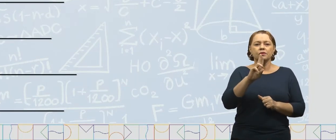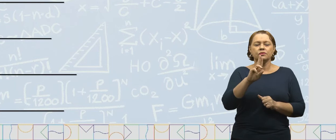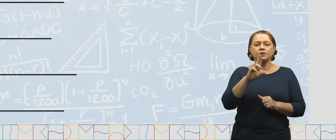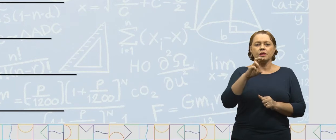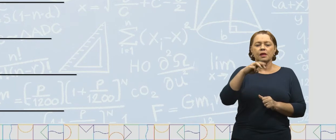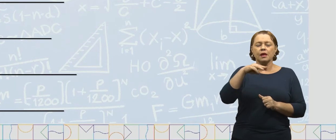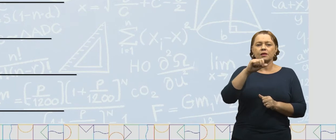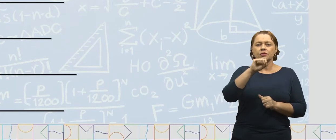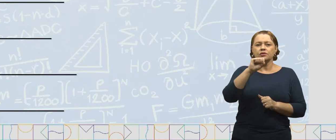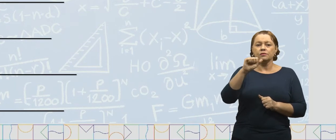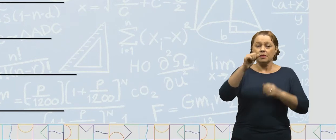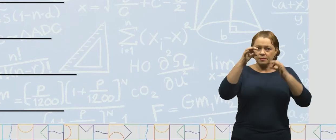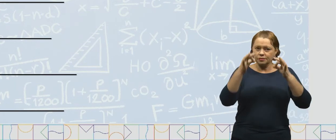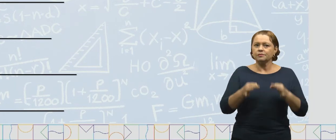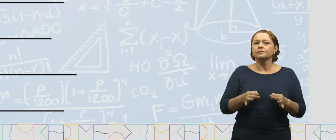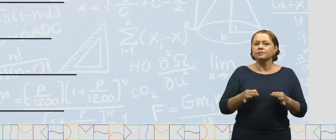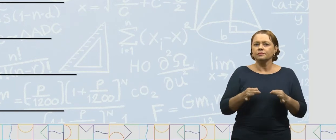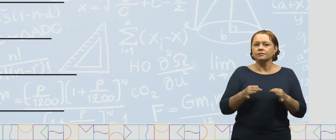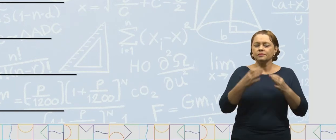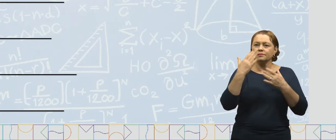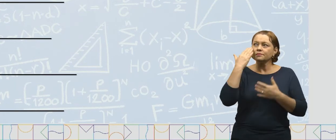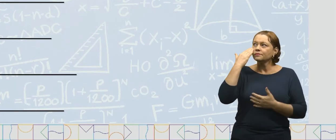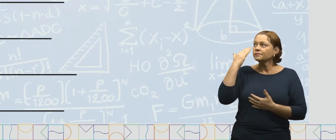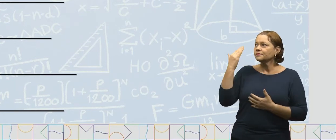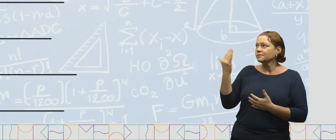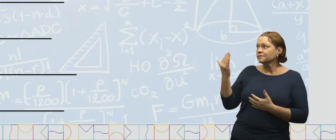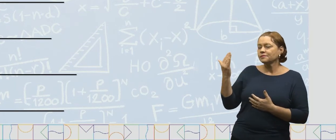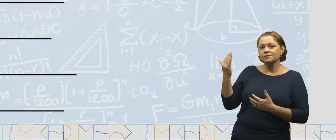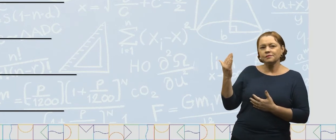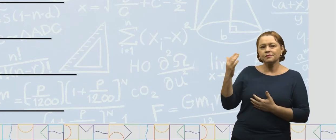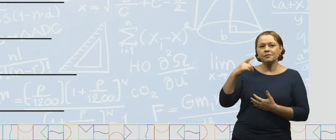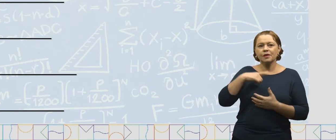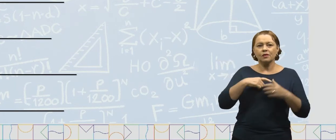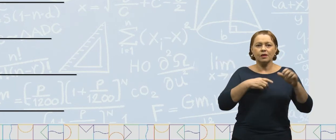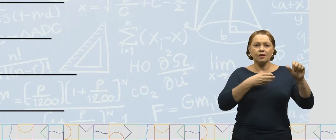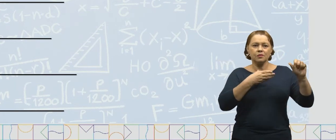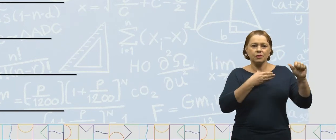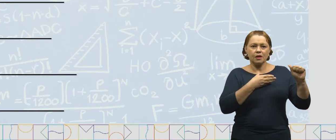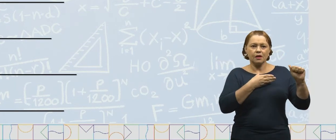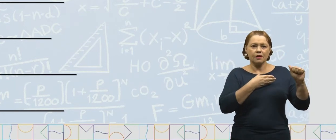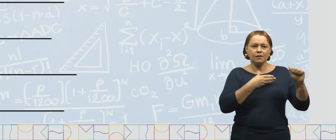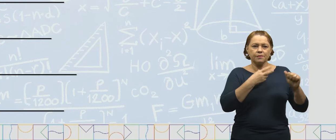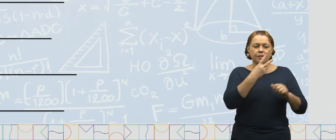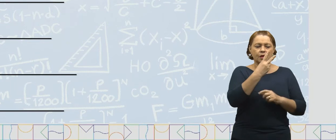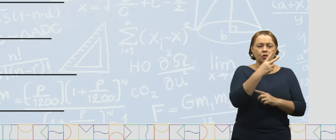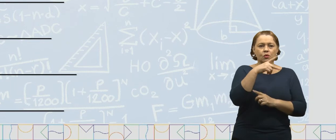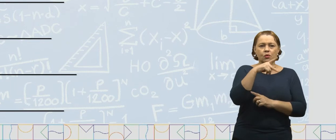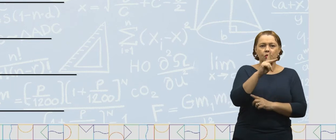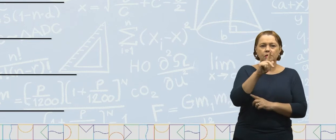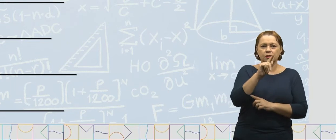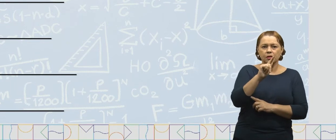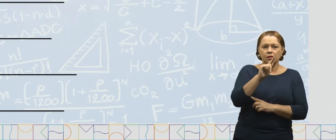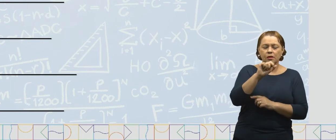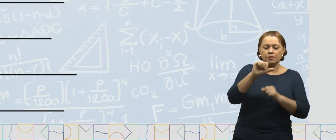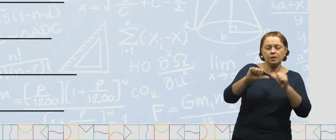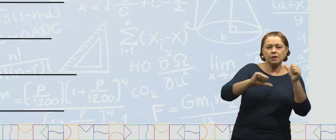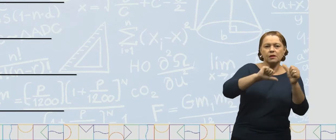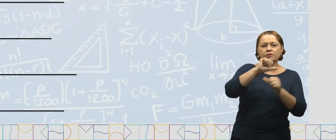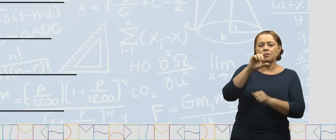massa corretamente. Observe aí, nós temos aí na letra A 2 kg para